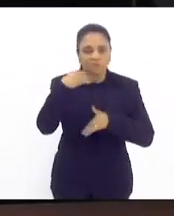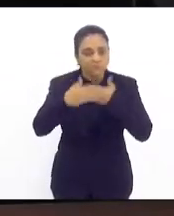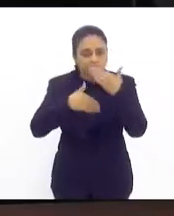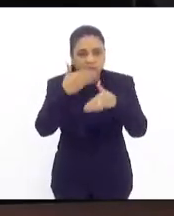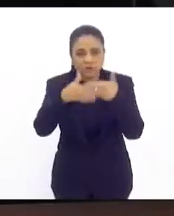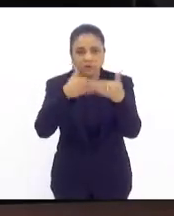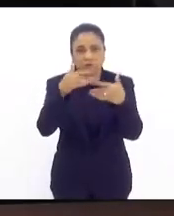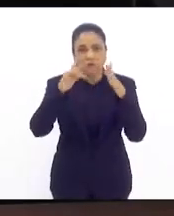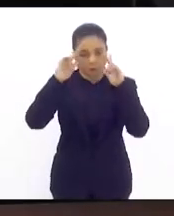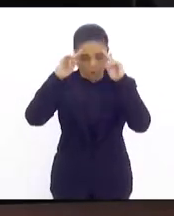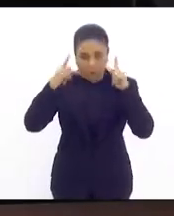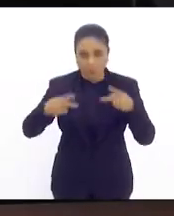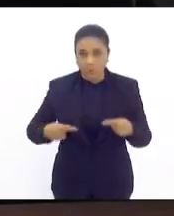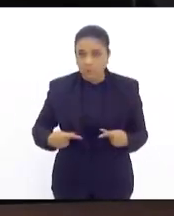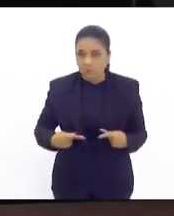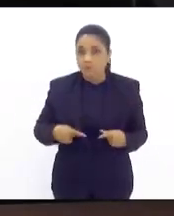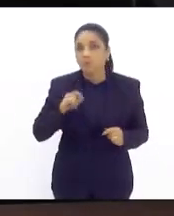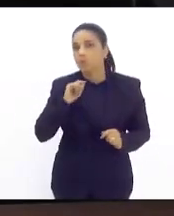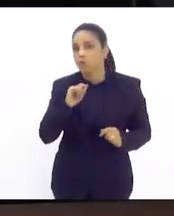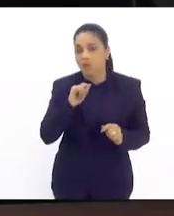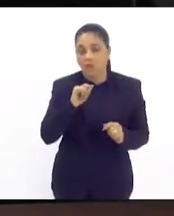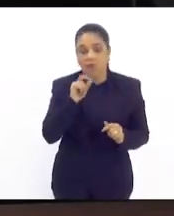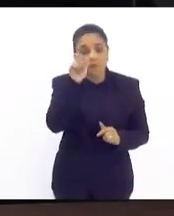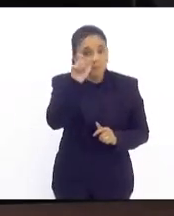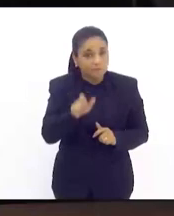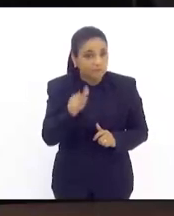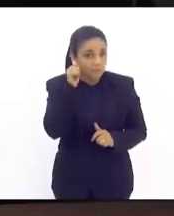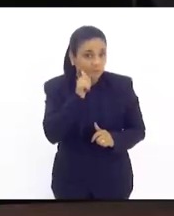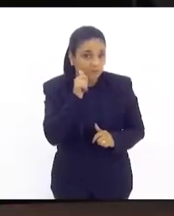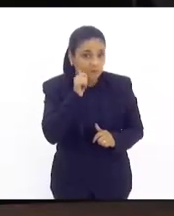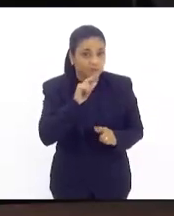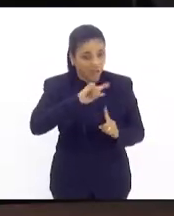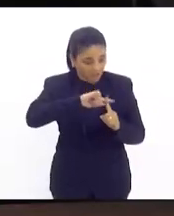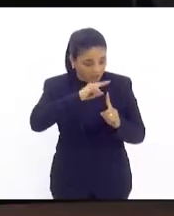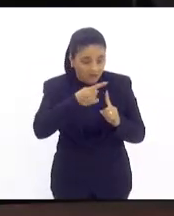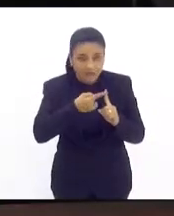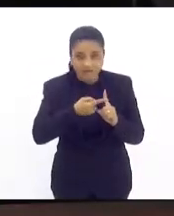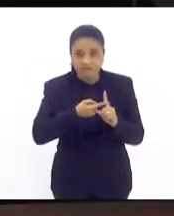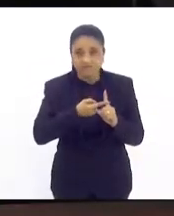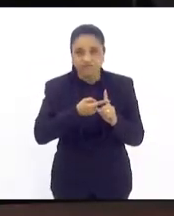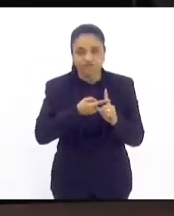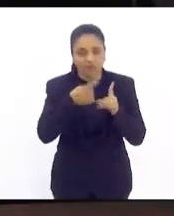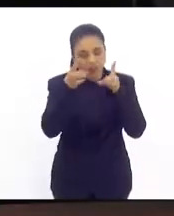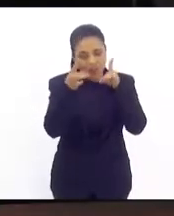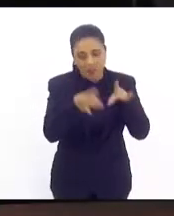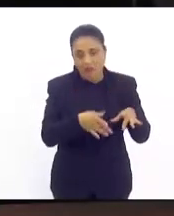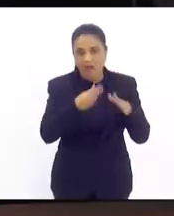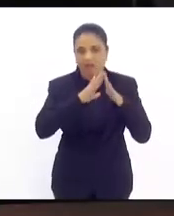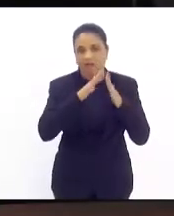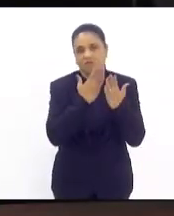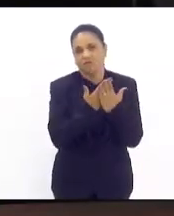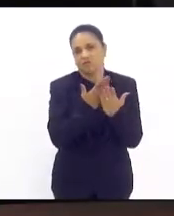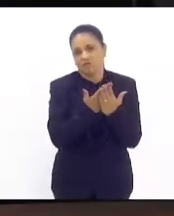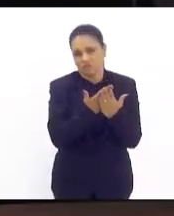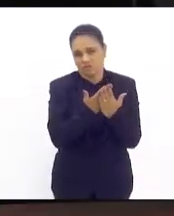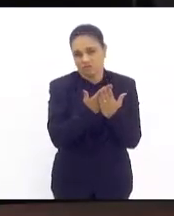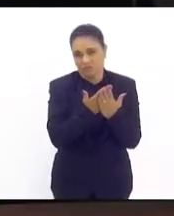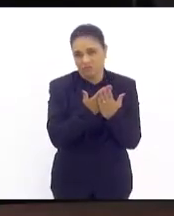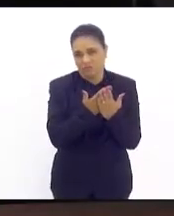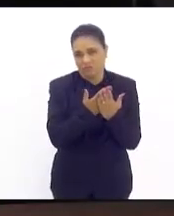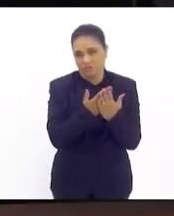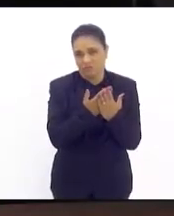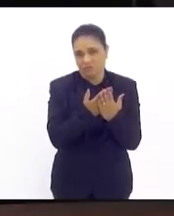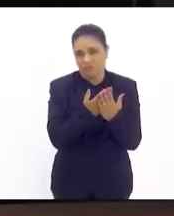desenvolvimento humano é que essas meninas elas engravidam elas deixam de estudar e elas acabam